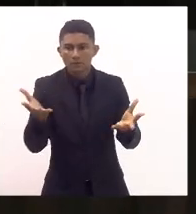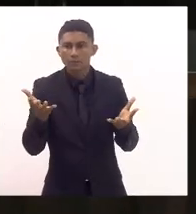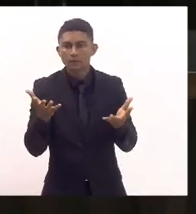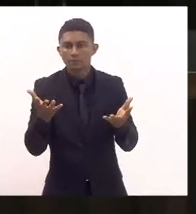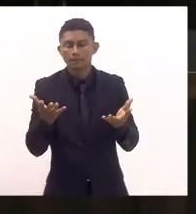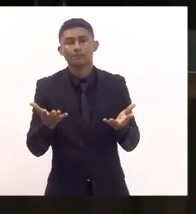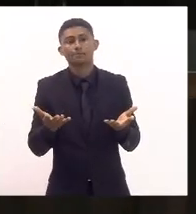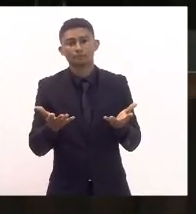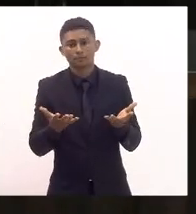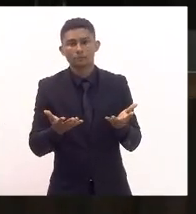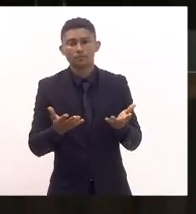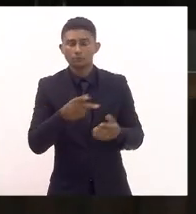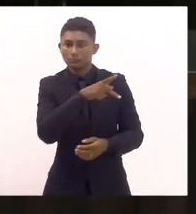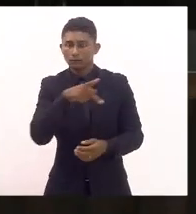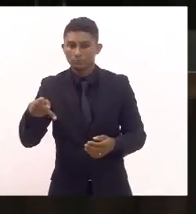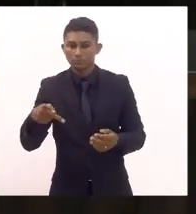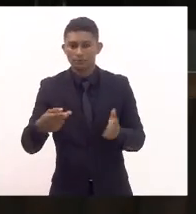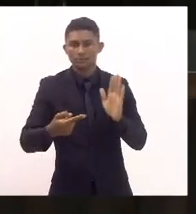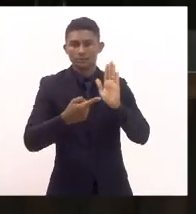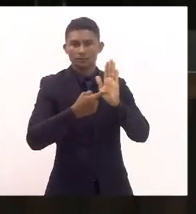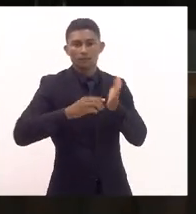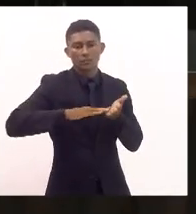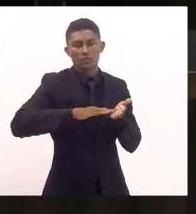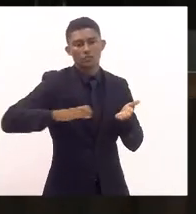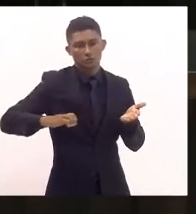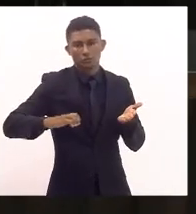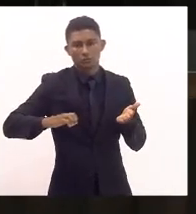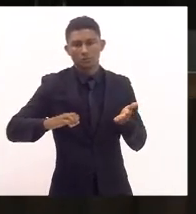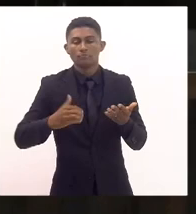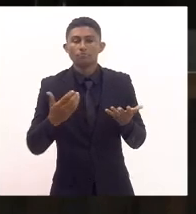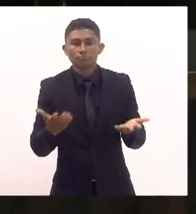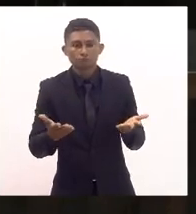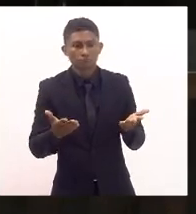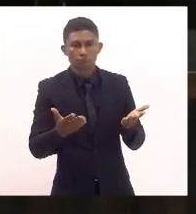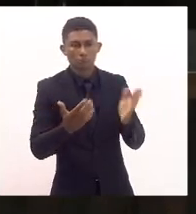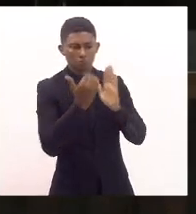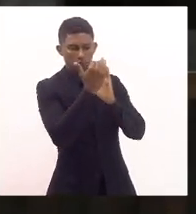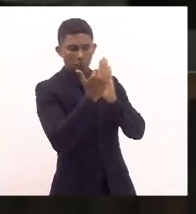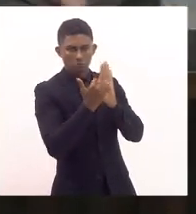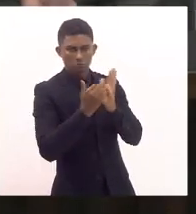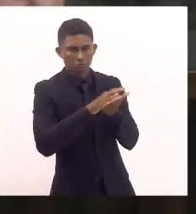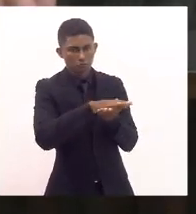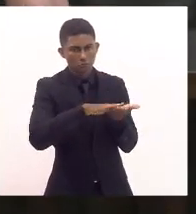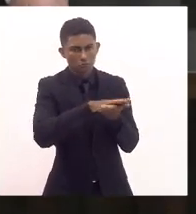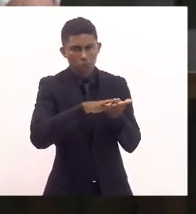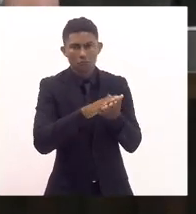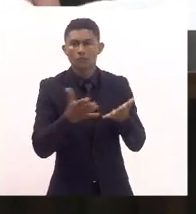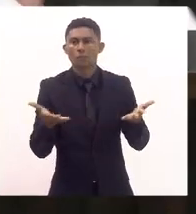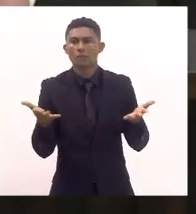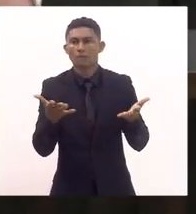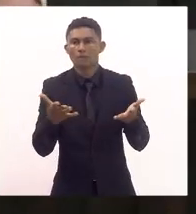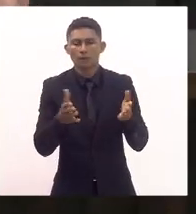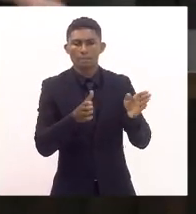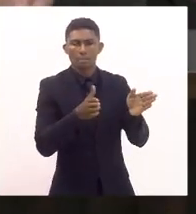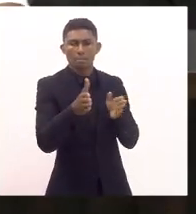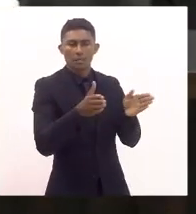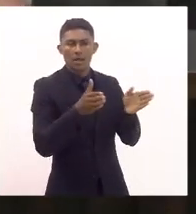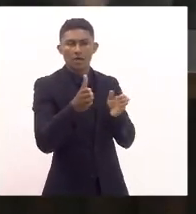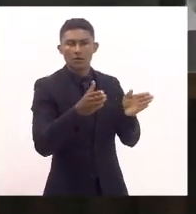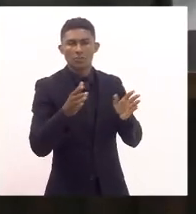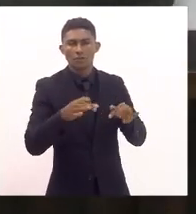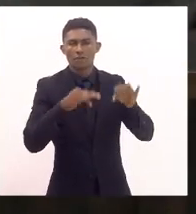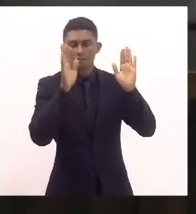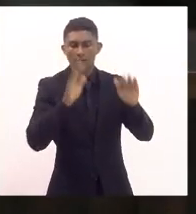retirou o presente projeto de lei de ofício nada mais havendo a tratar faça-se o expediente final